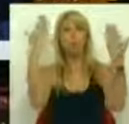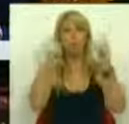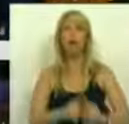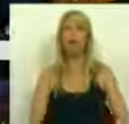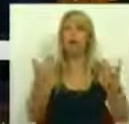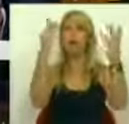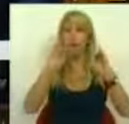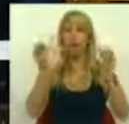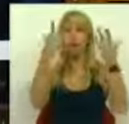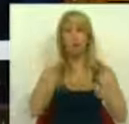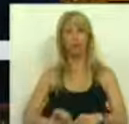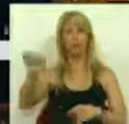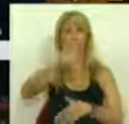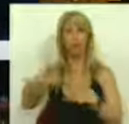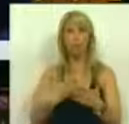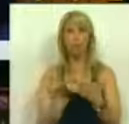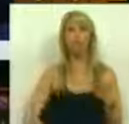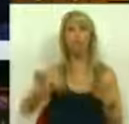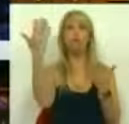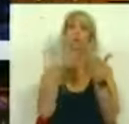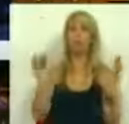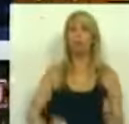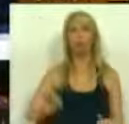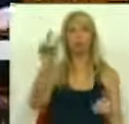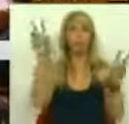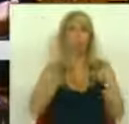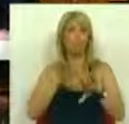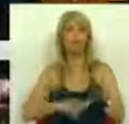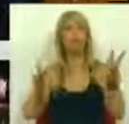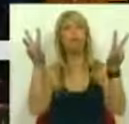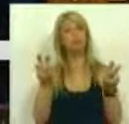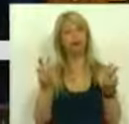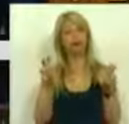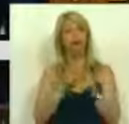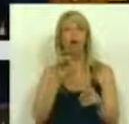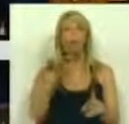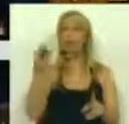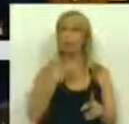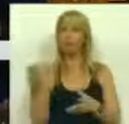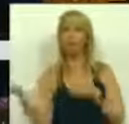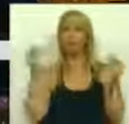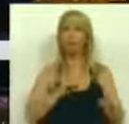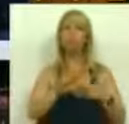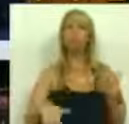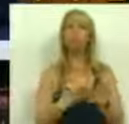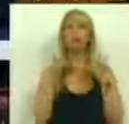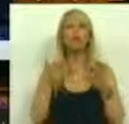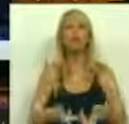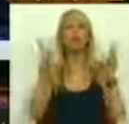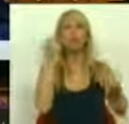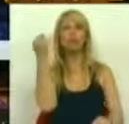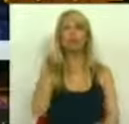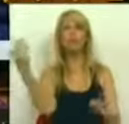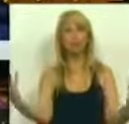vossas iniciativas, as vossas propostas e a vossa abertura para este tema. O PSD apresenta aqui as suas propostas, mas está disponível para convosco, na